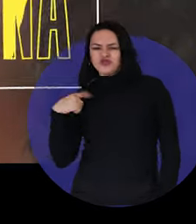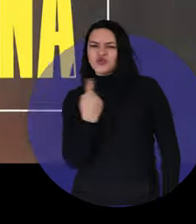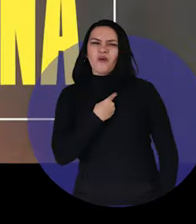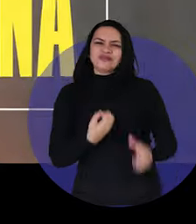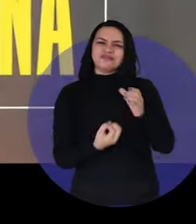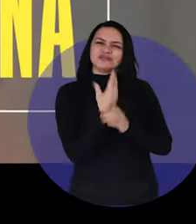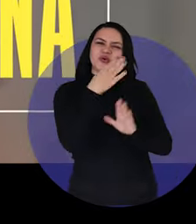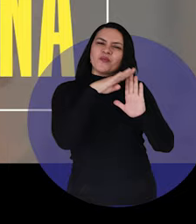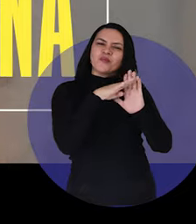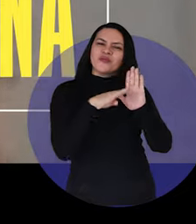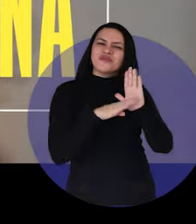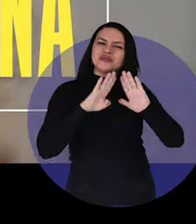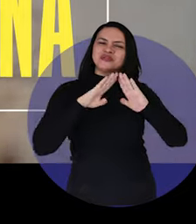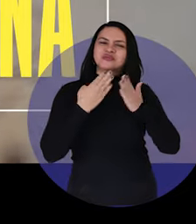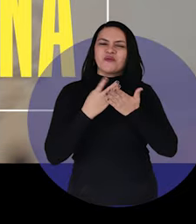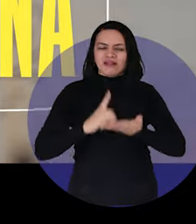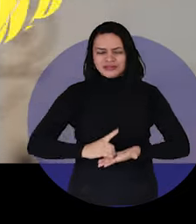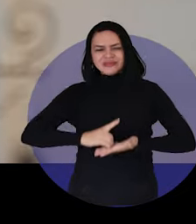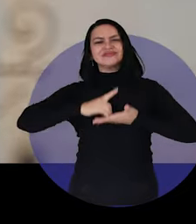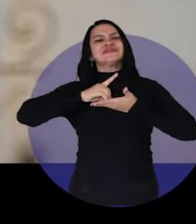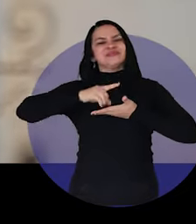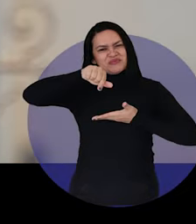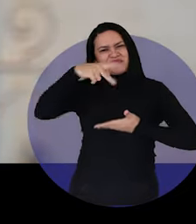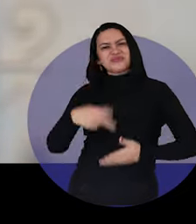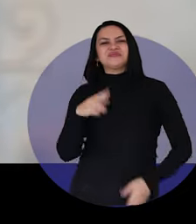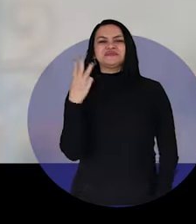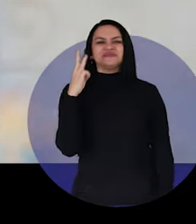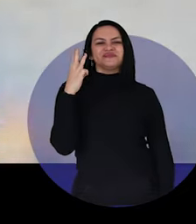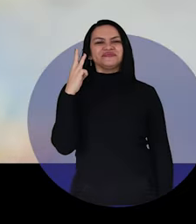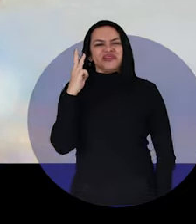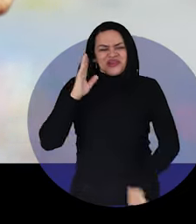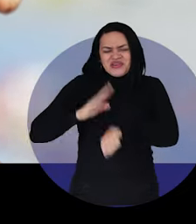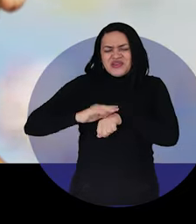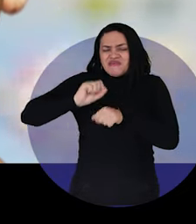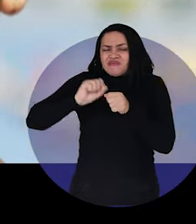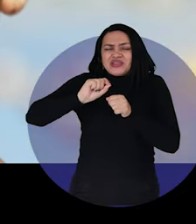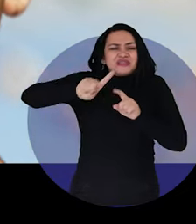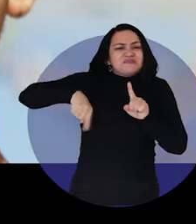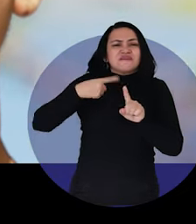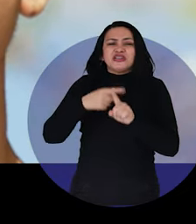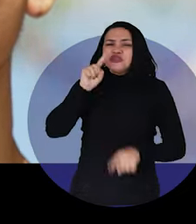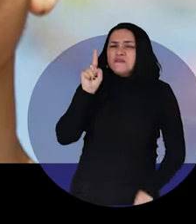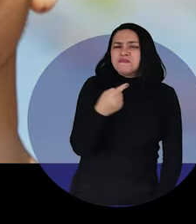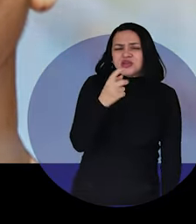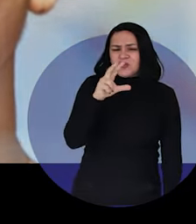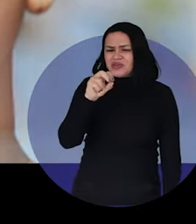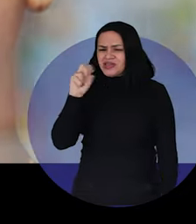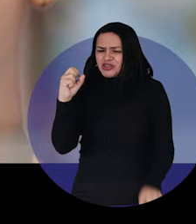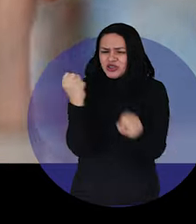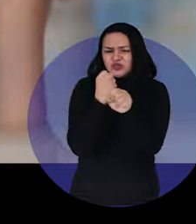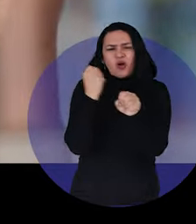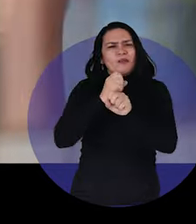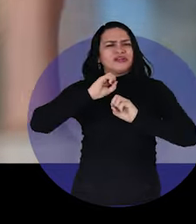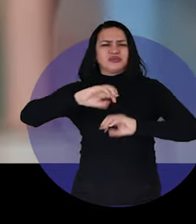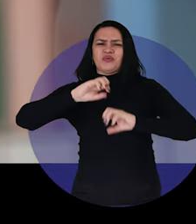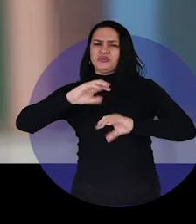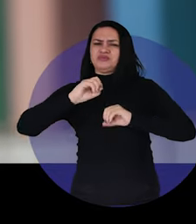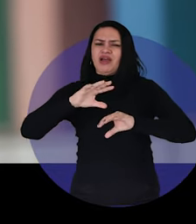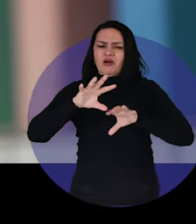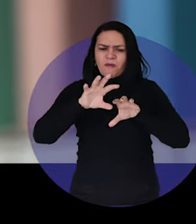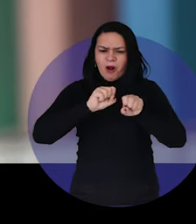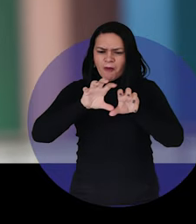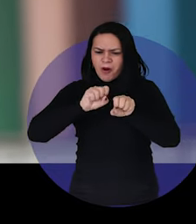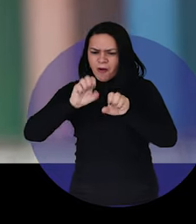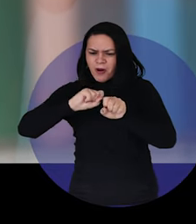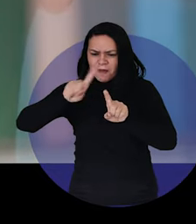o programa Escola Digna aqui no Maranhão, que fez mais de 1.500 obras educacionais, que formou mais de